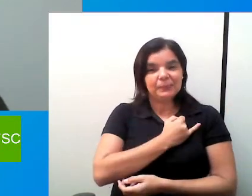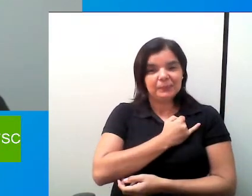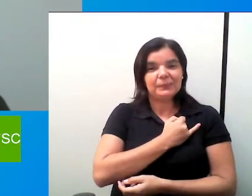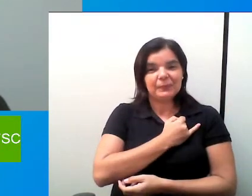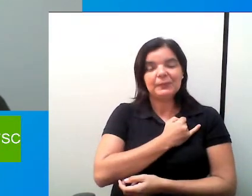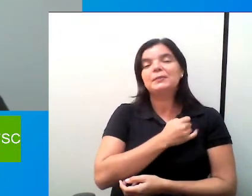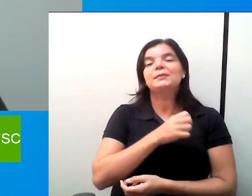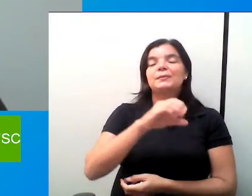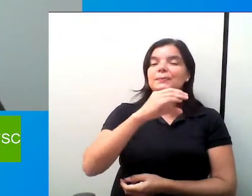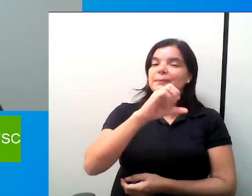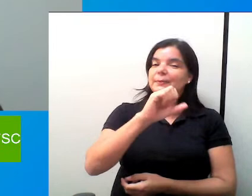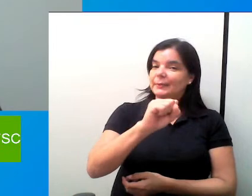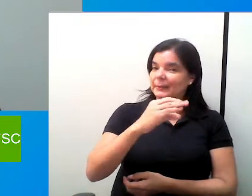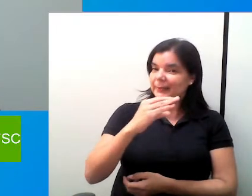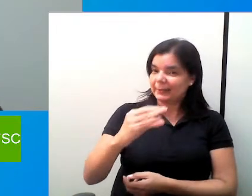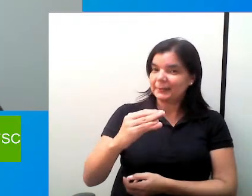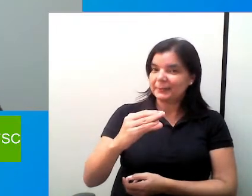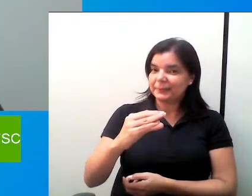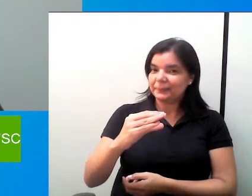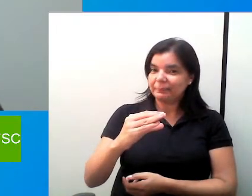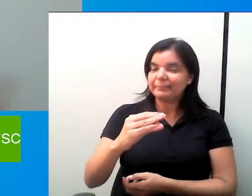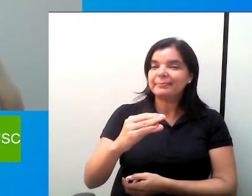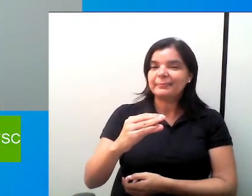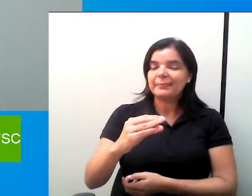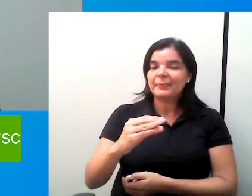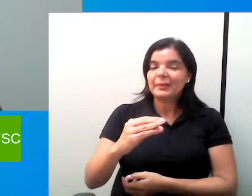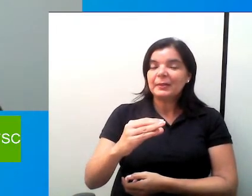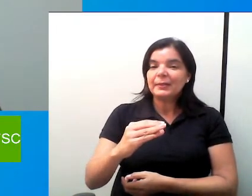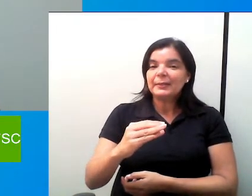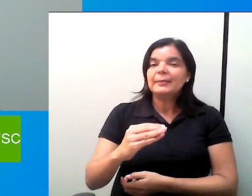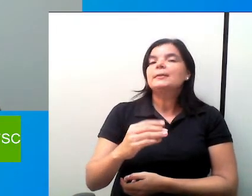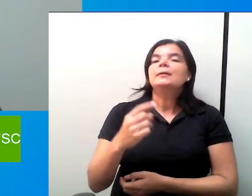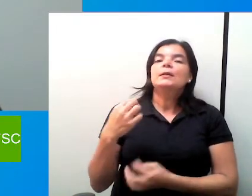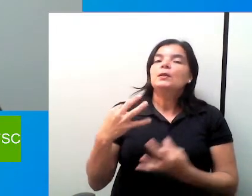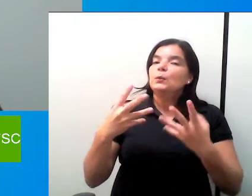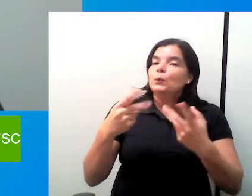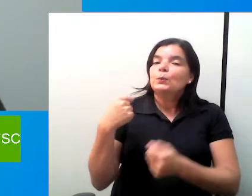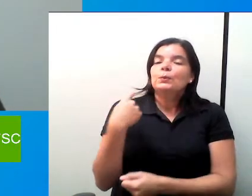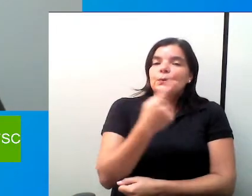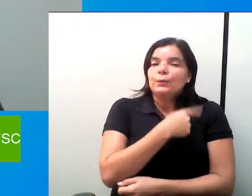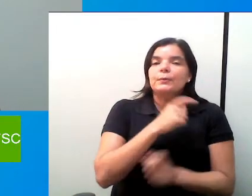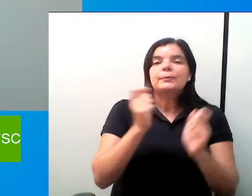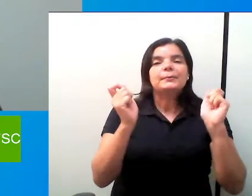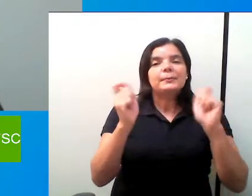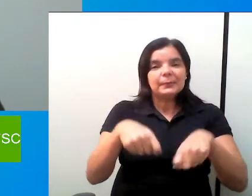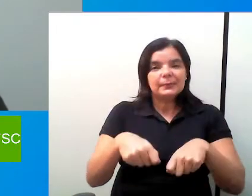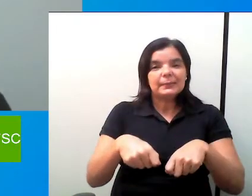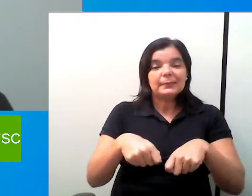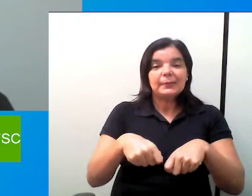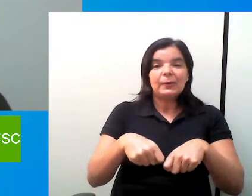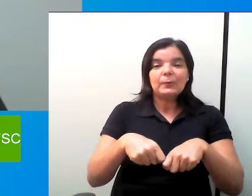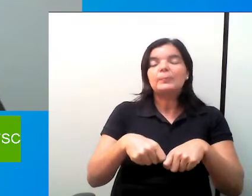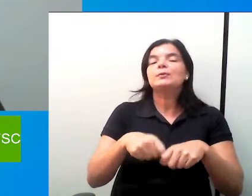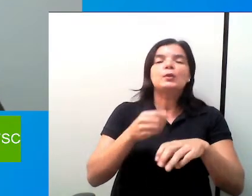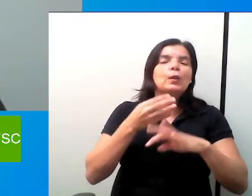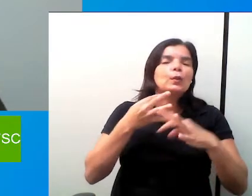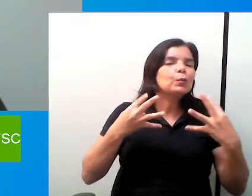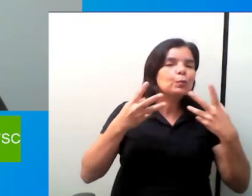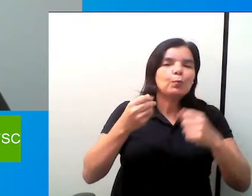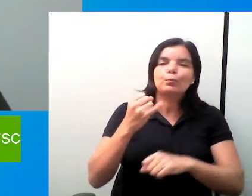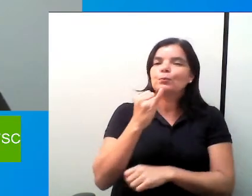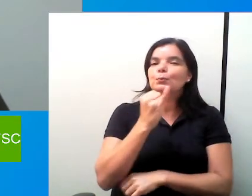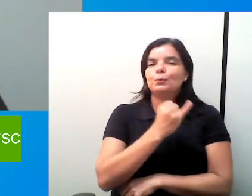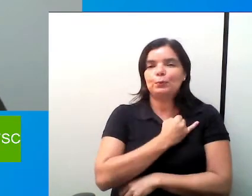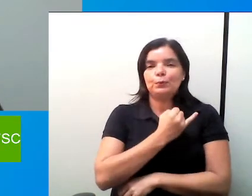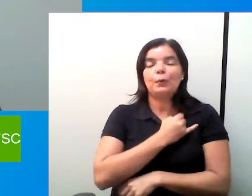Santa Catarina, desejo que a gente, mais do que nunca, né, cheguemos a todos os cantos desse país e